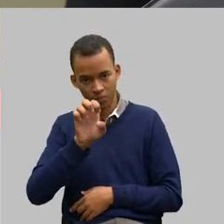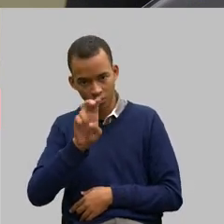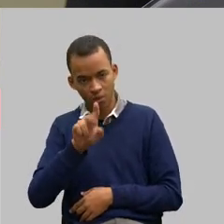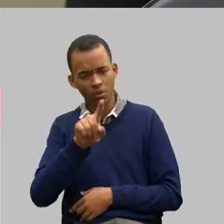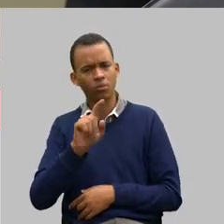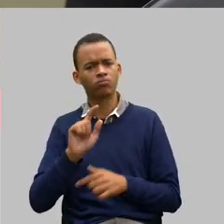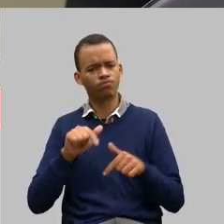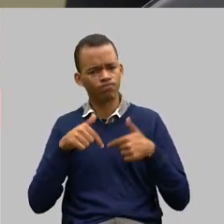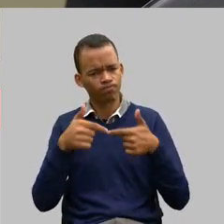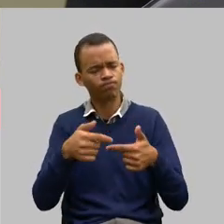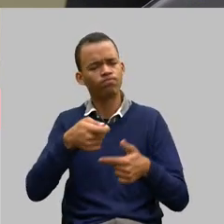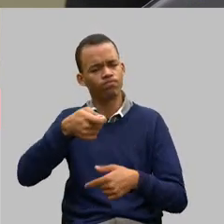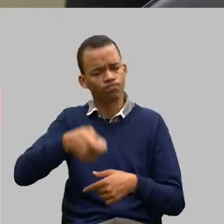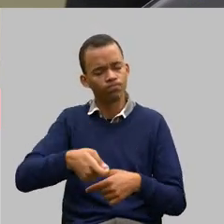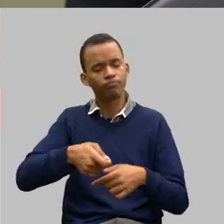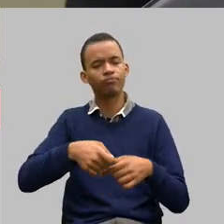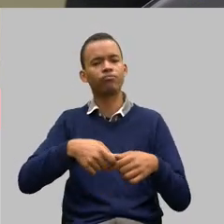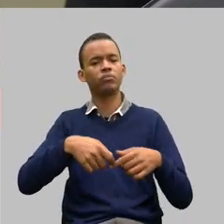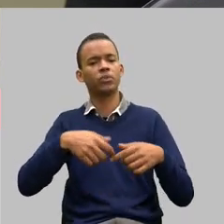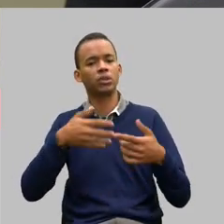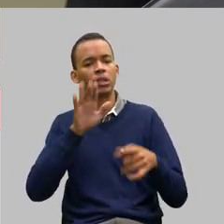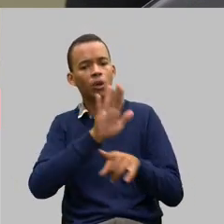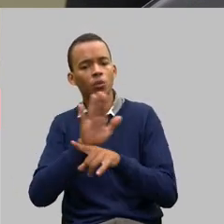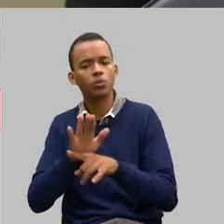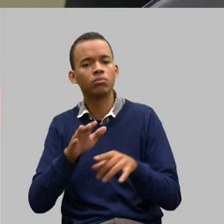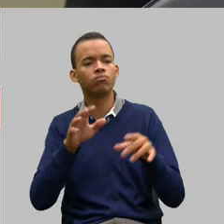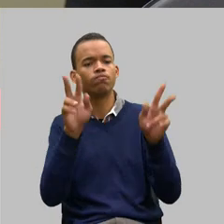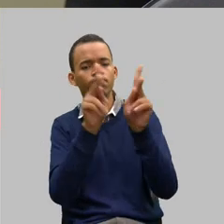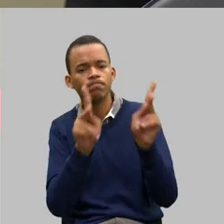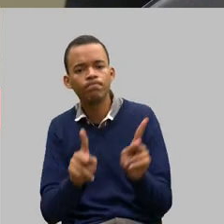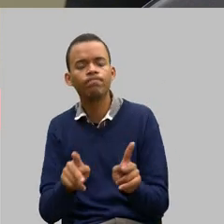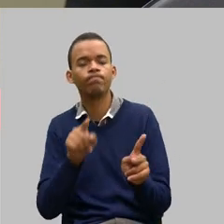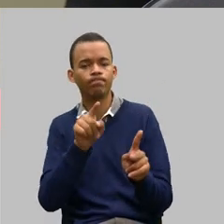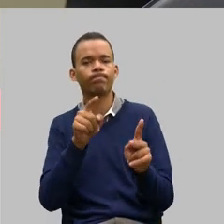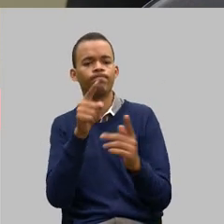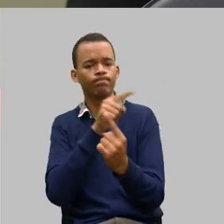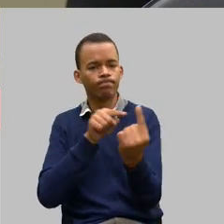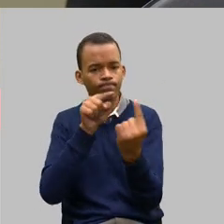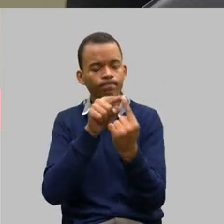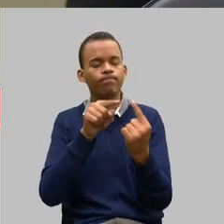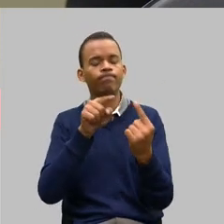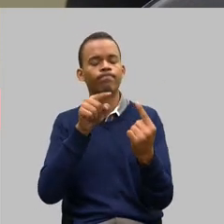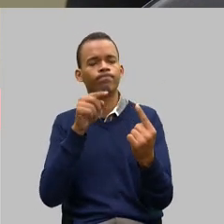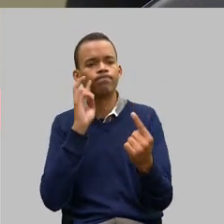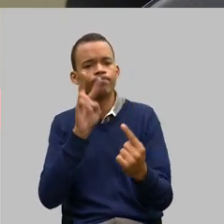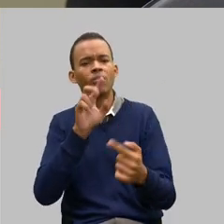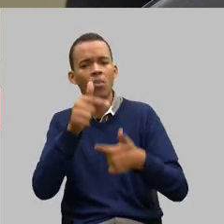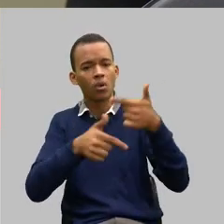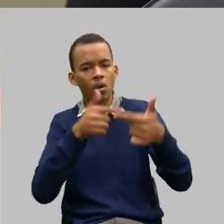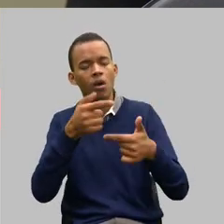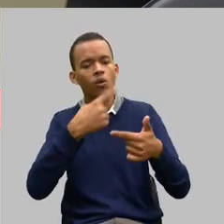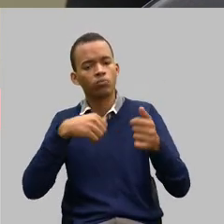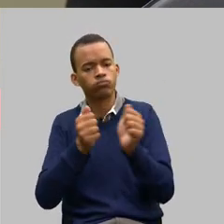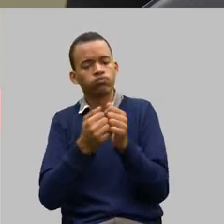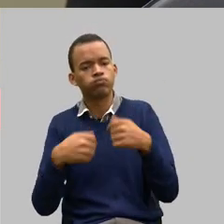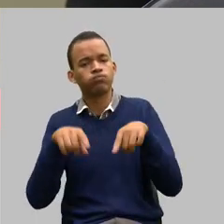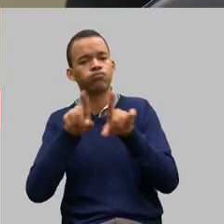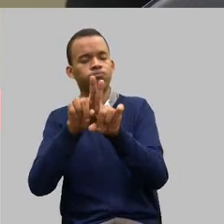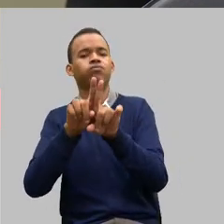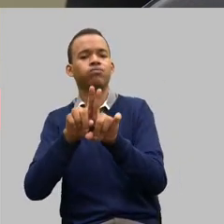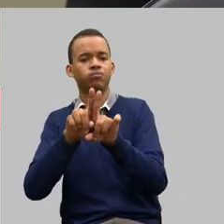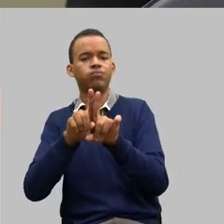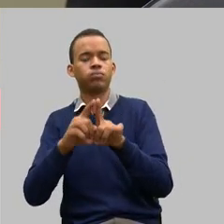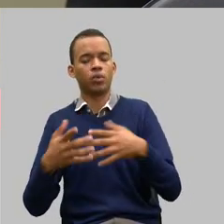trabalho de pulso firme com propósito um trabalho realmente que nos estimula tá ao lado dele nos desafios de Minas